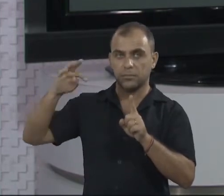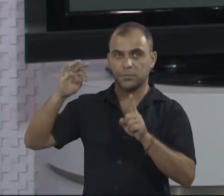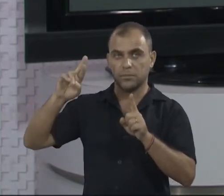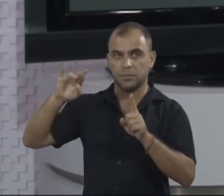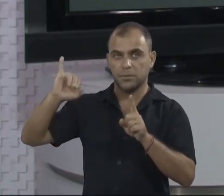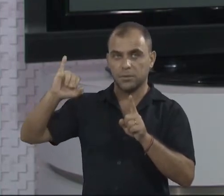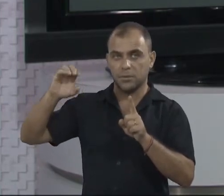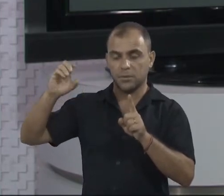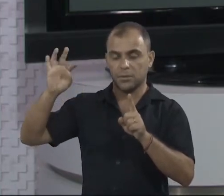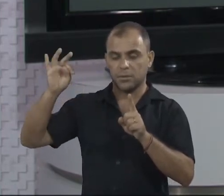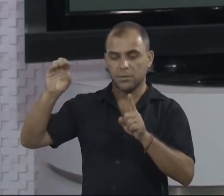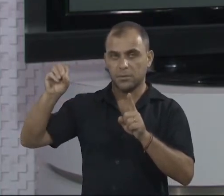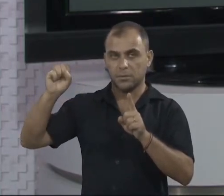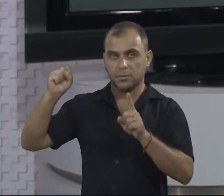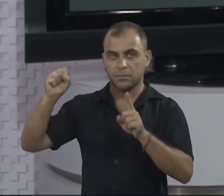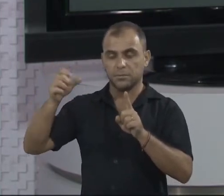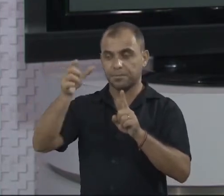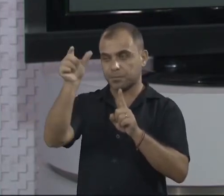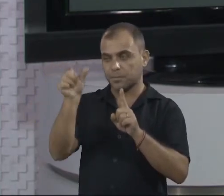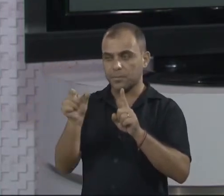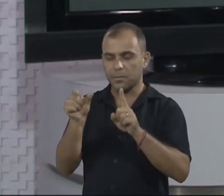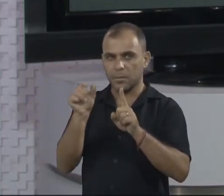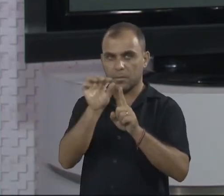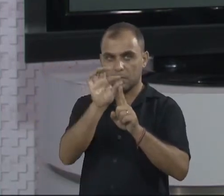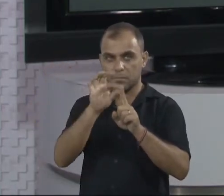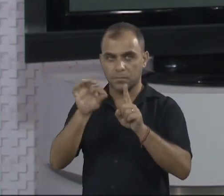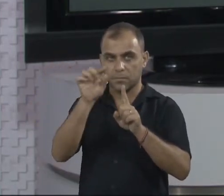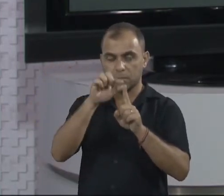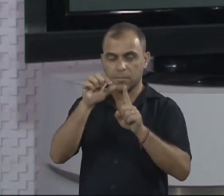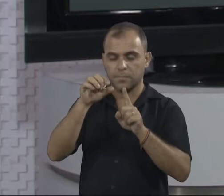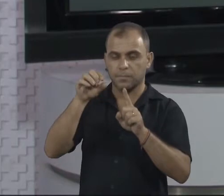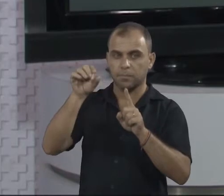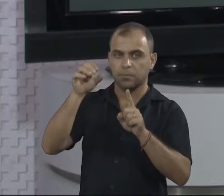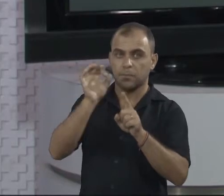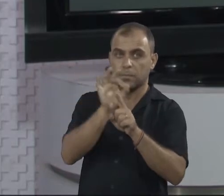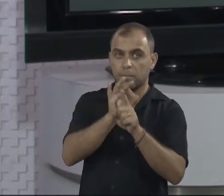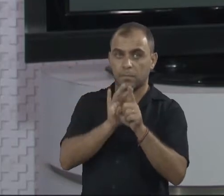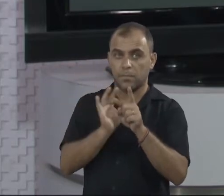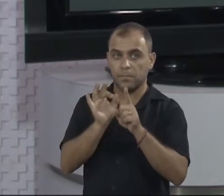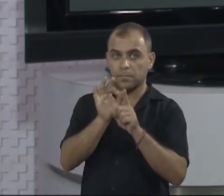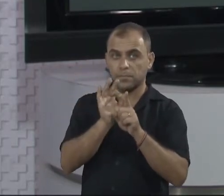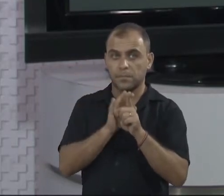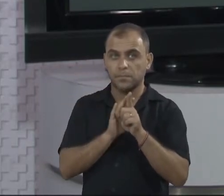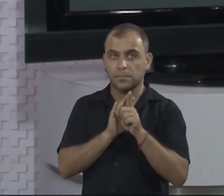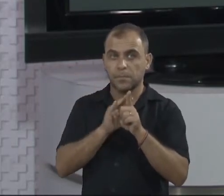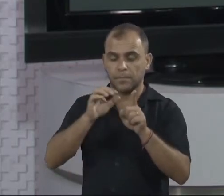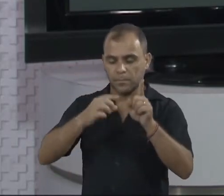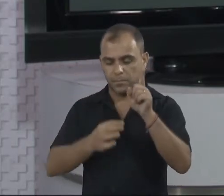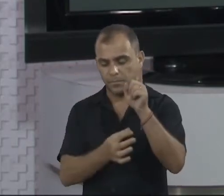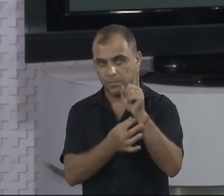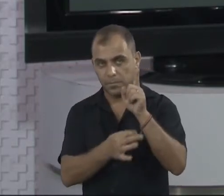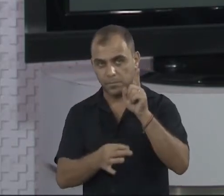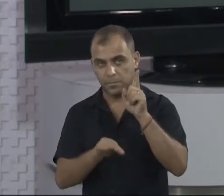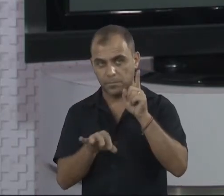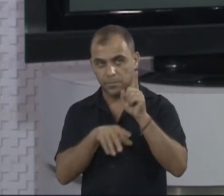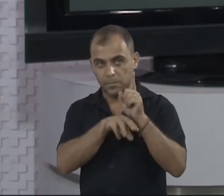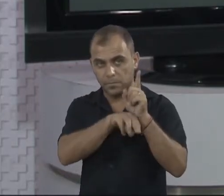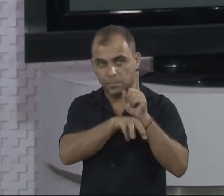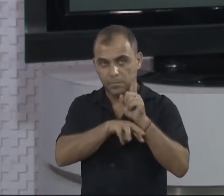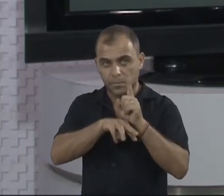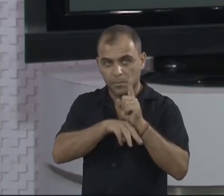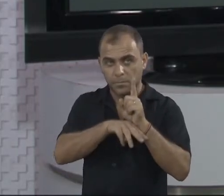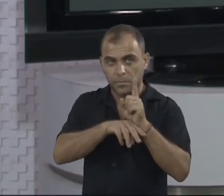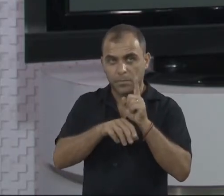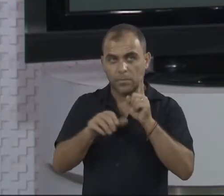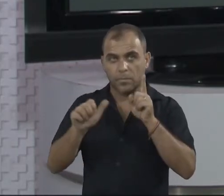Aqui no meinho, a gente tem o corpo celular e o restante aqui a gente tem o axônio, tá, pessoal?